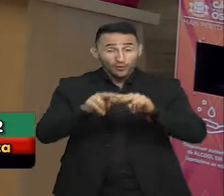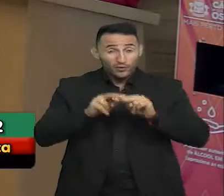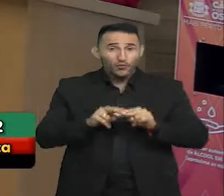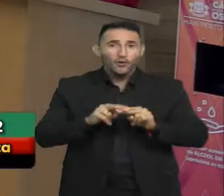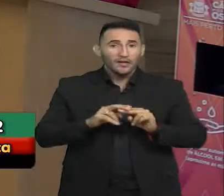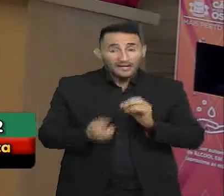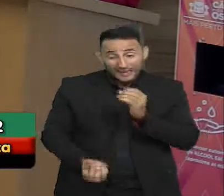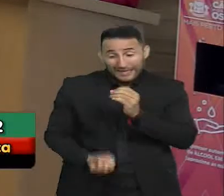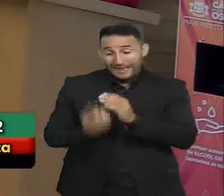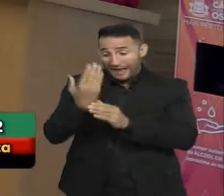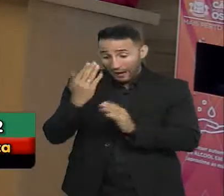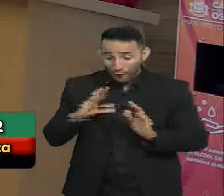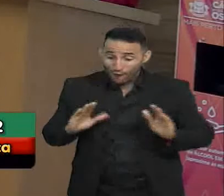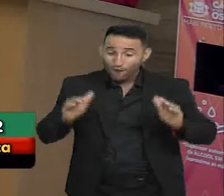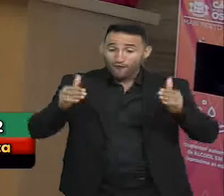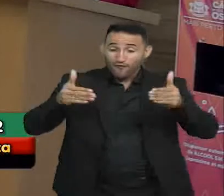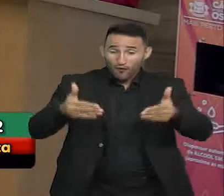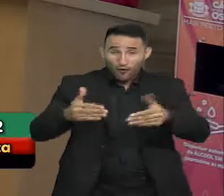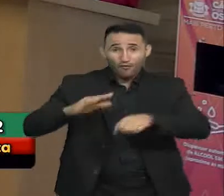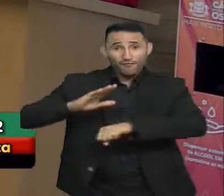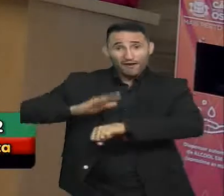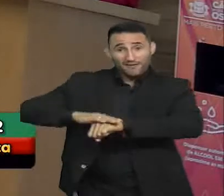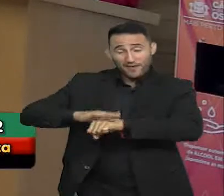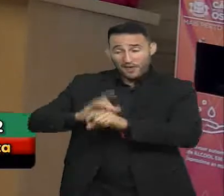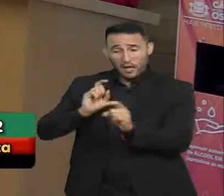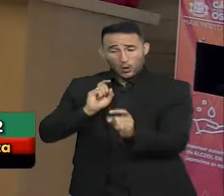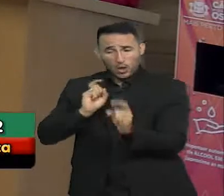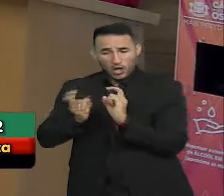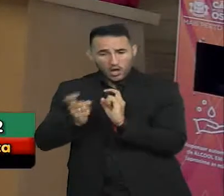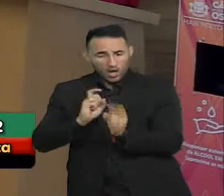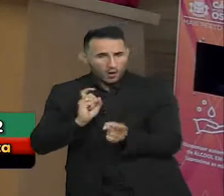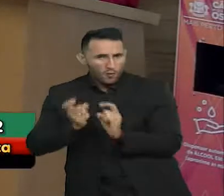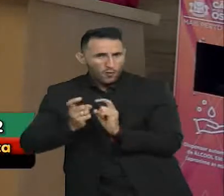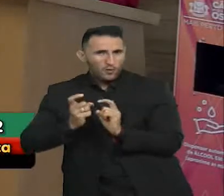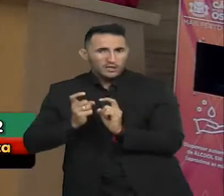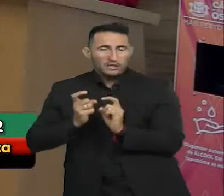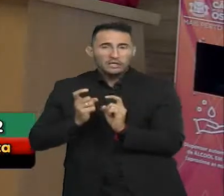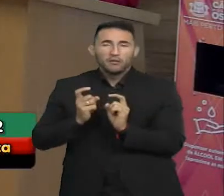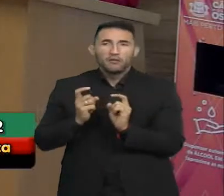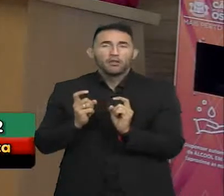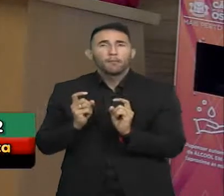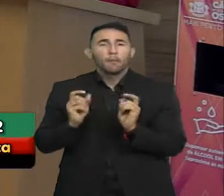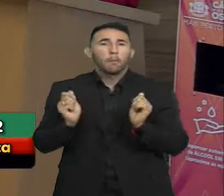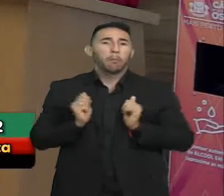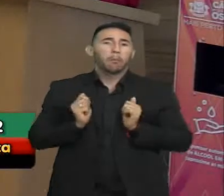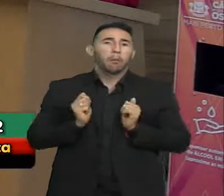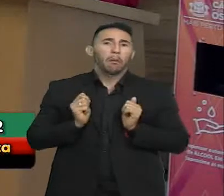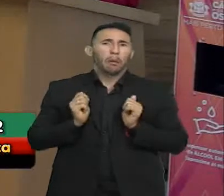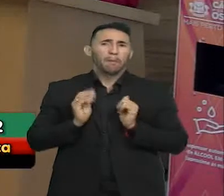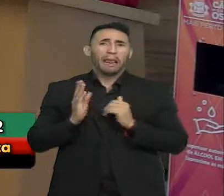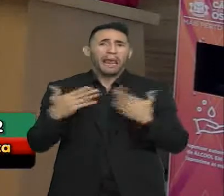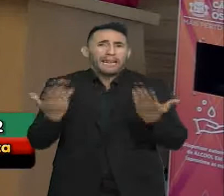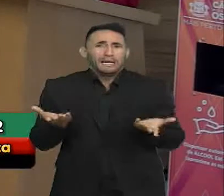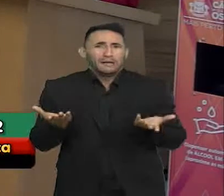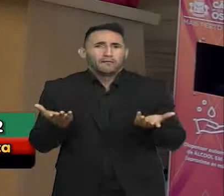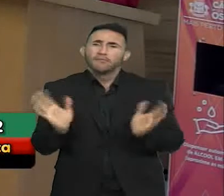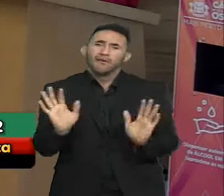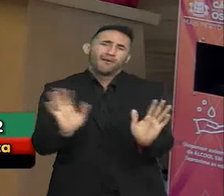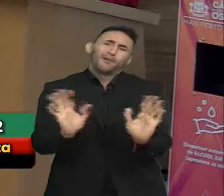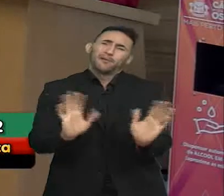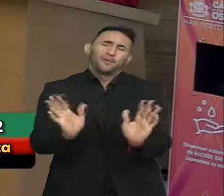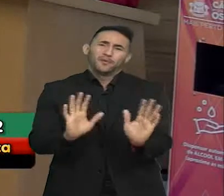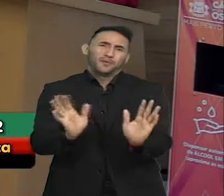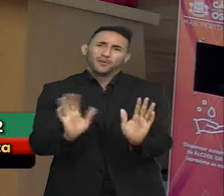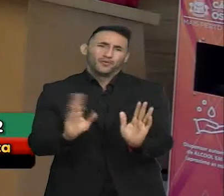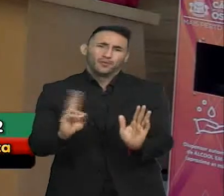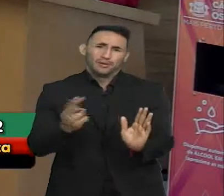fórum, fazer reuniões que não nos legitima, eu digo para vocês, não